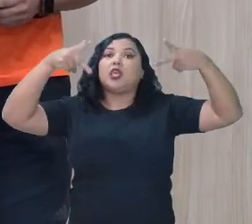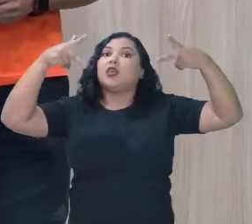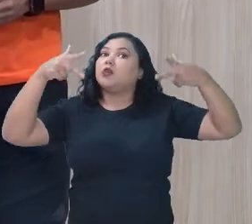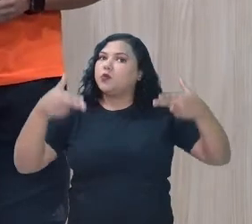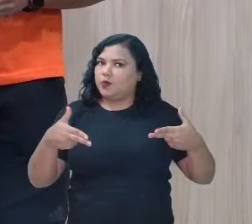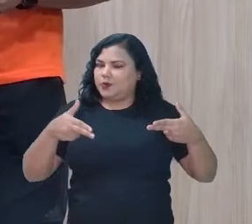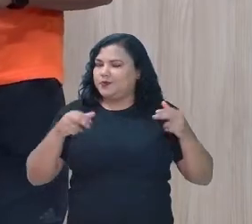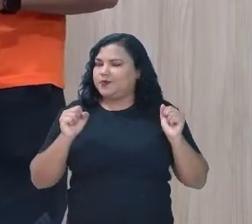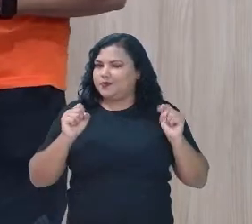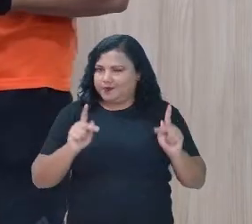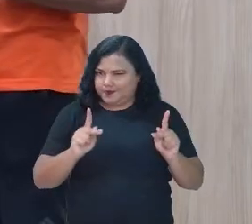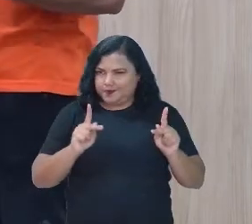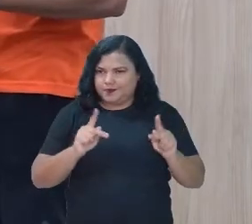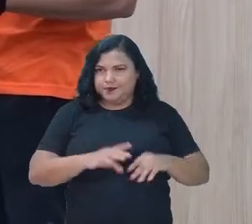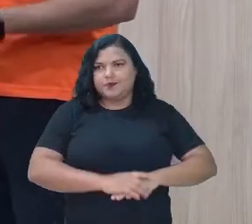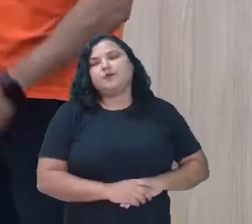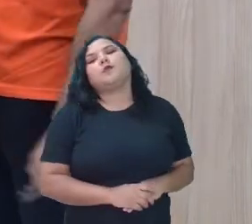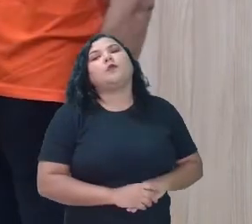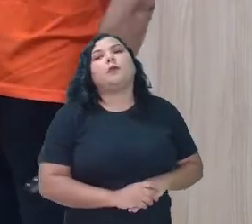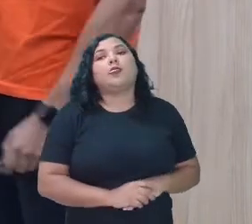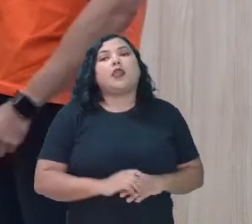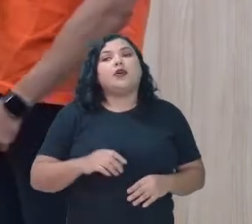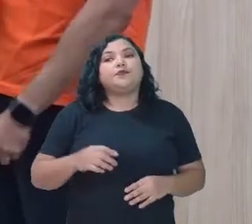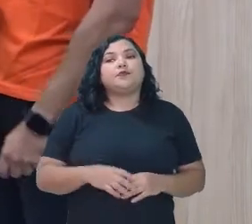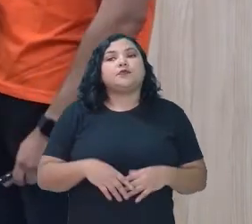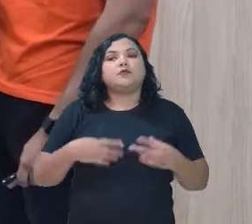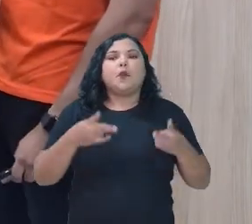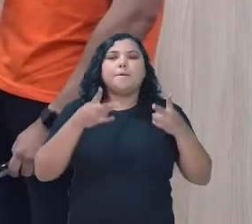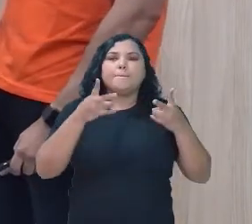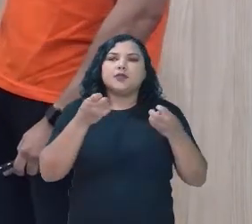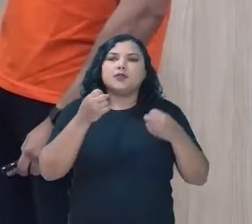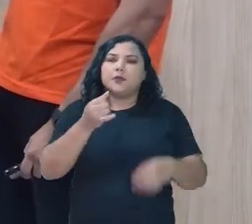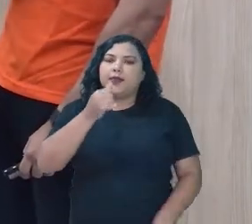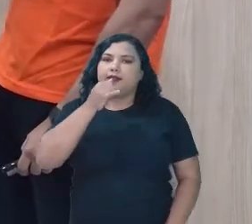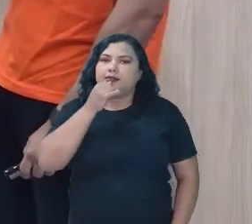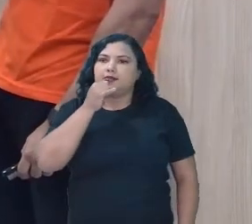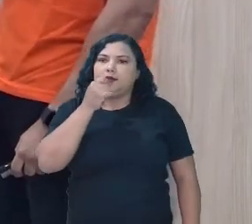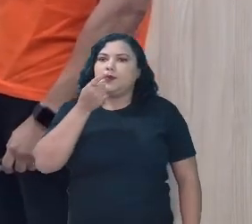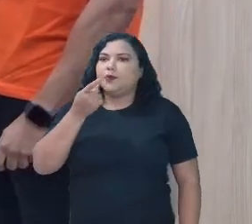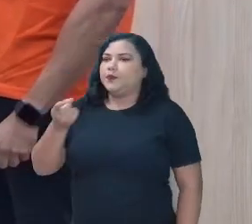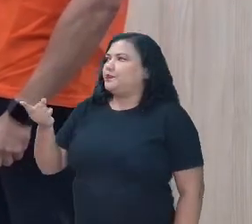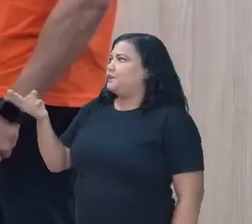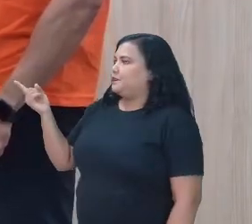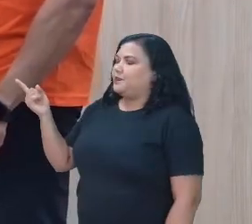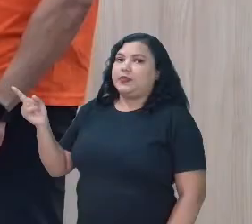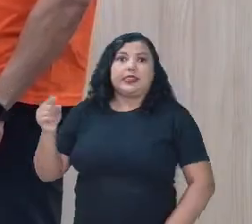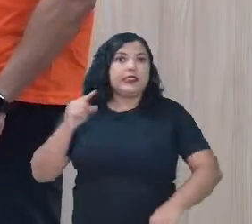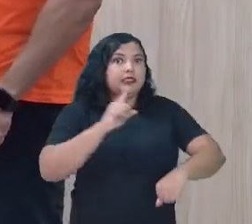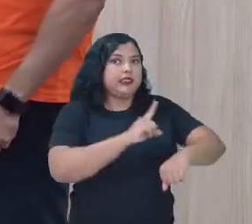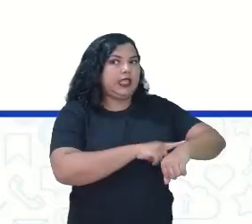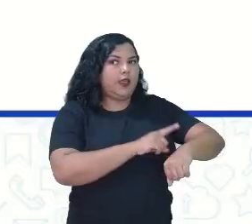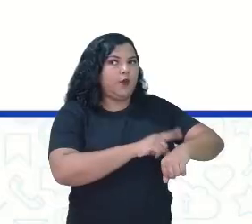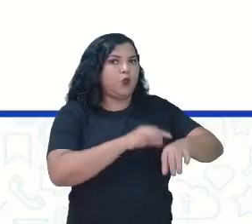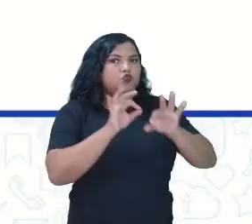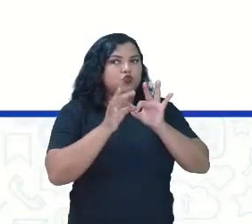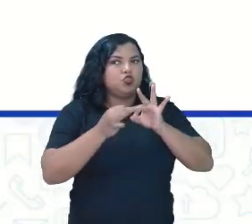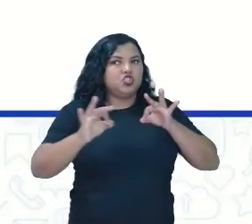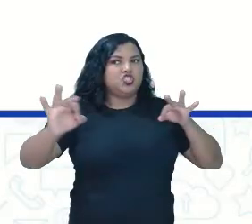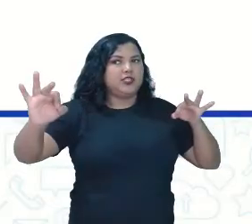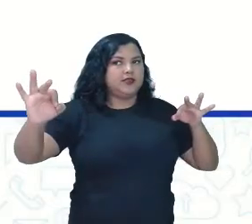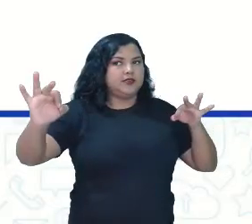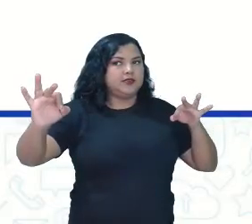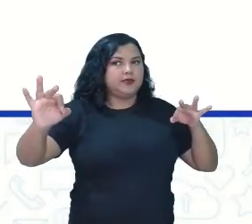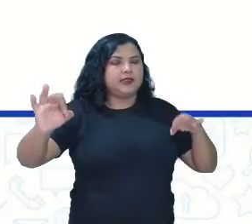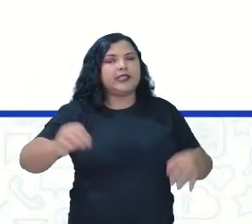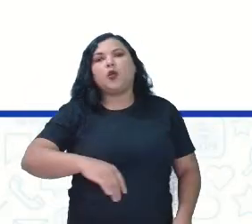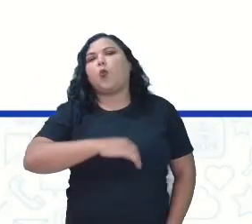estar aí andando de forma alinhada. Então, observe aí a grandeza tempo, a grandeza